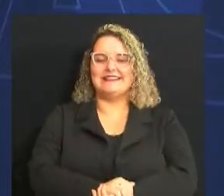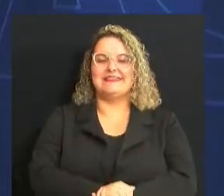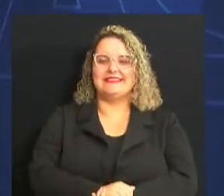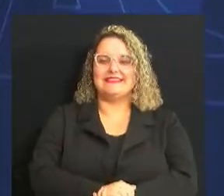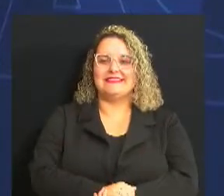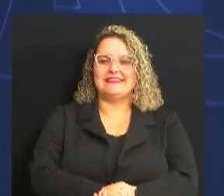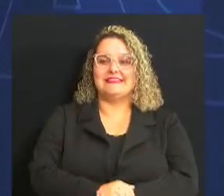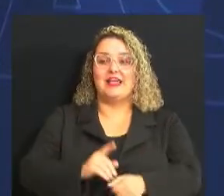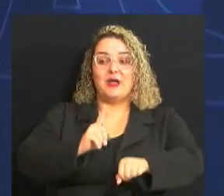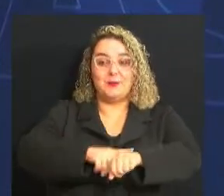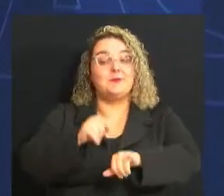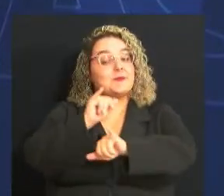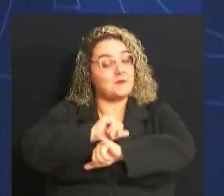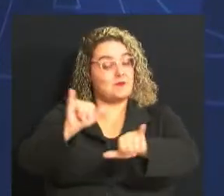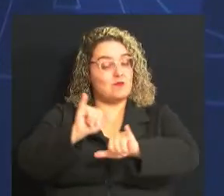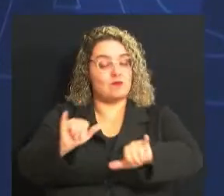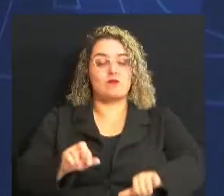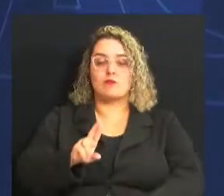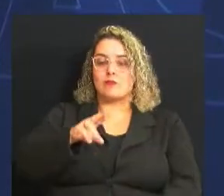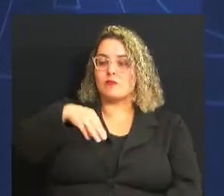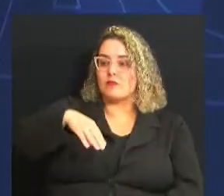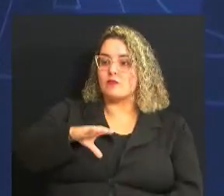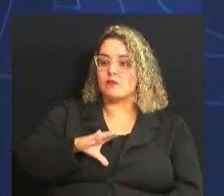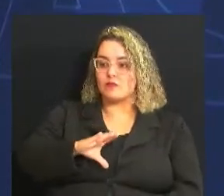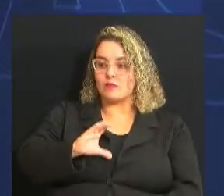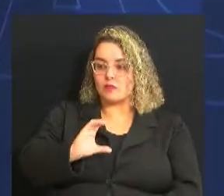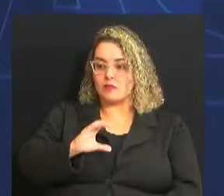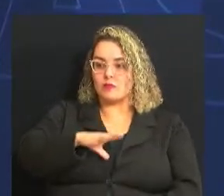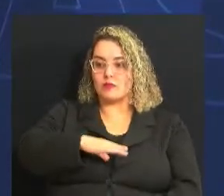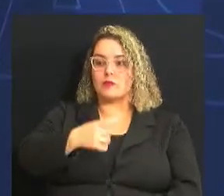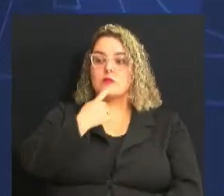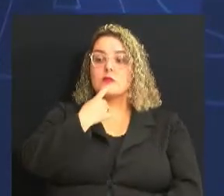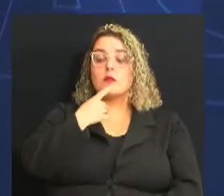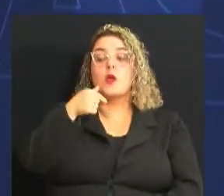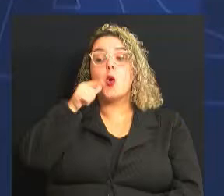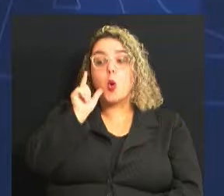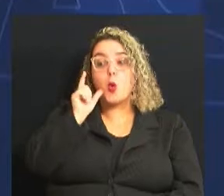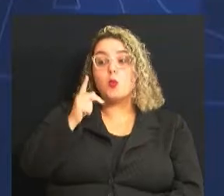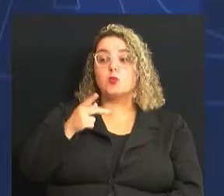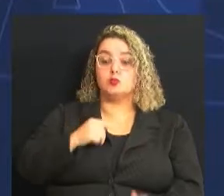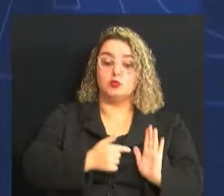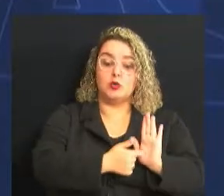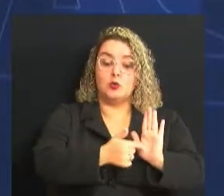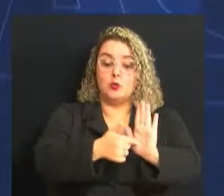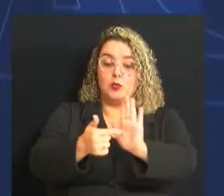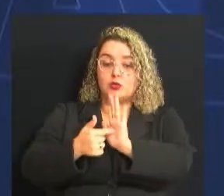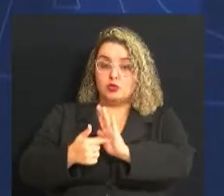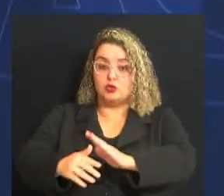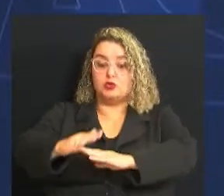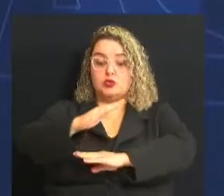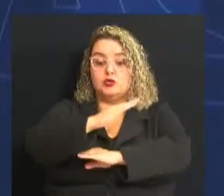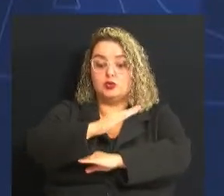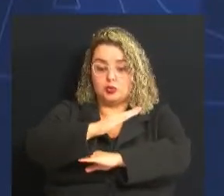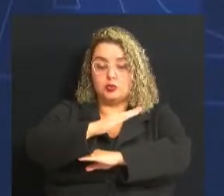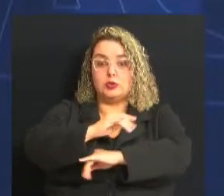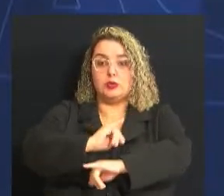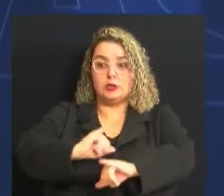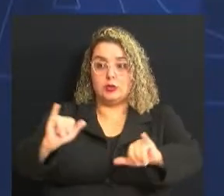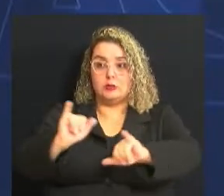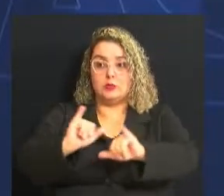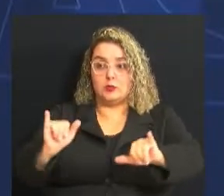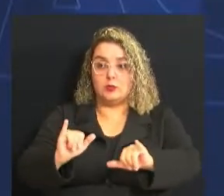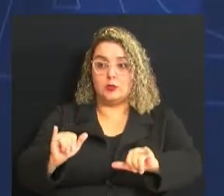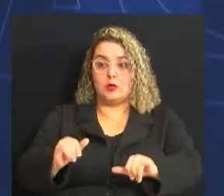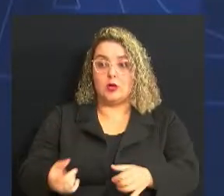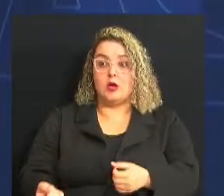Hora das notícias da metrópole de Campinas. Ontem nós mostramos aqui no Câmara Notícia a retomada e a expectativa